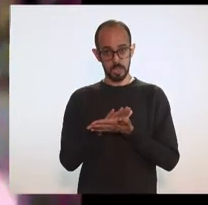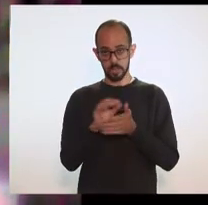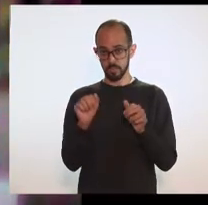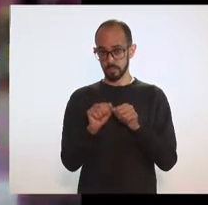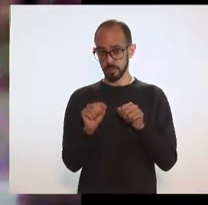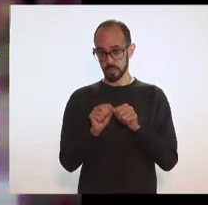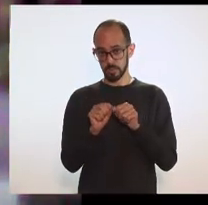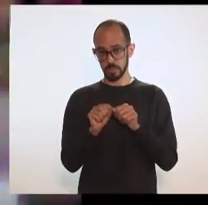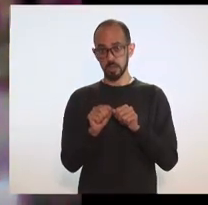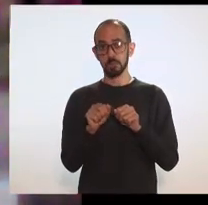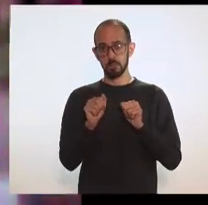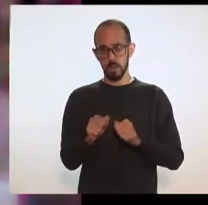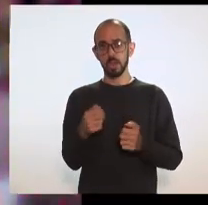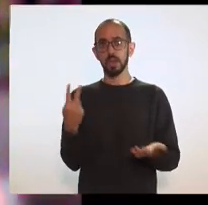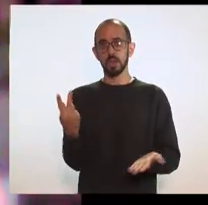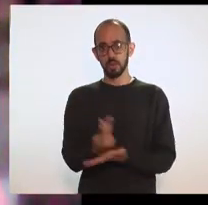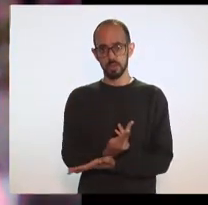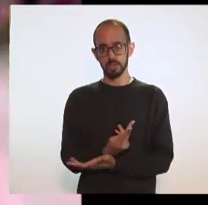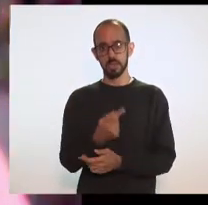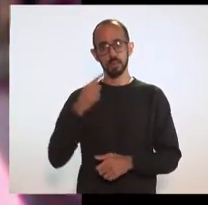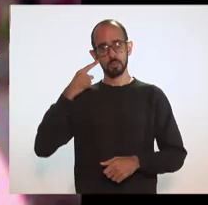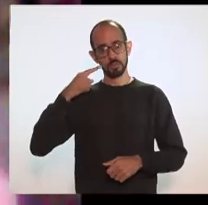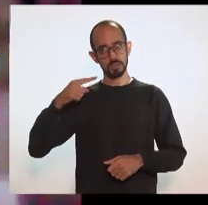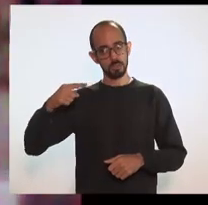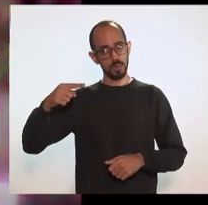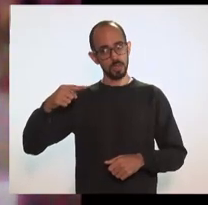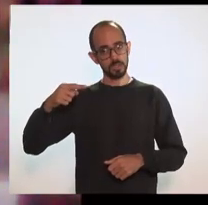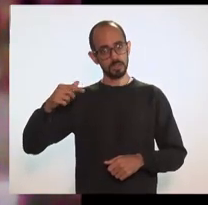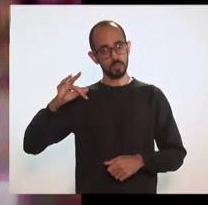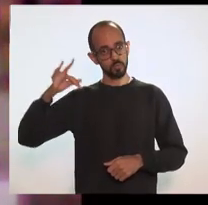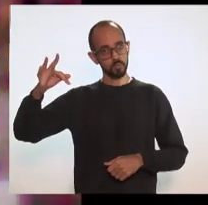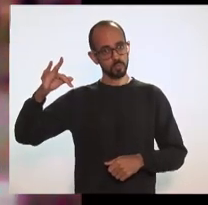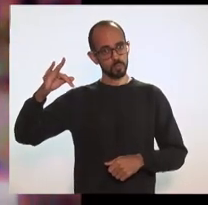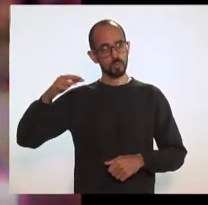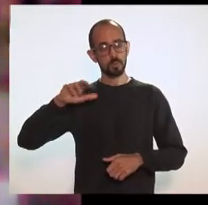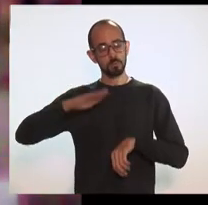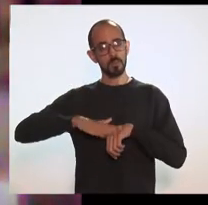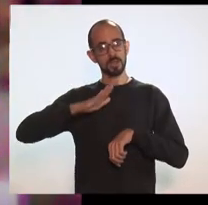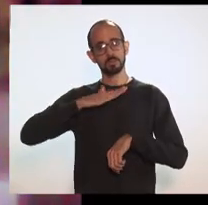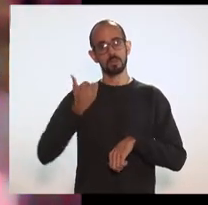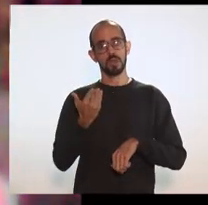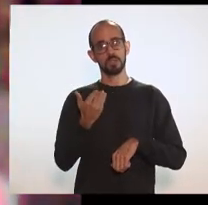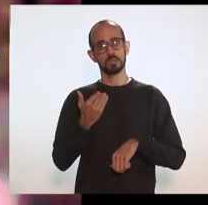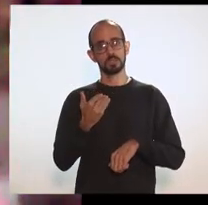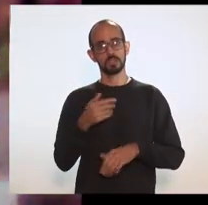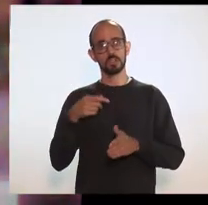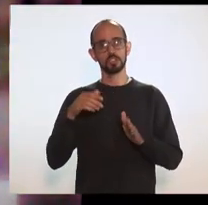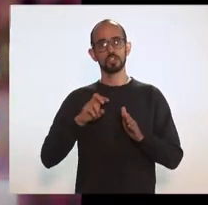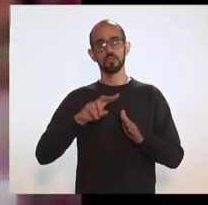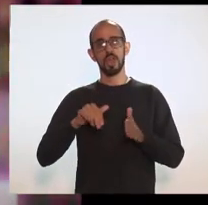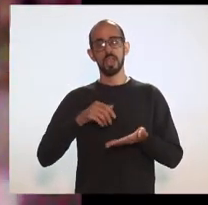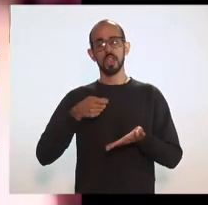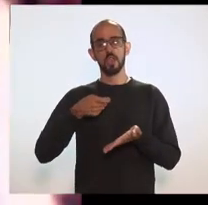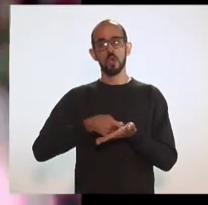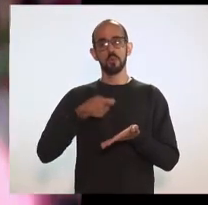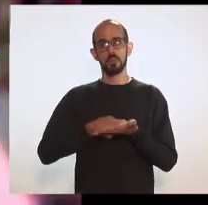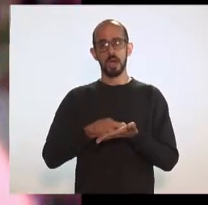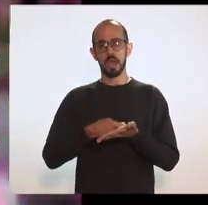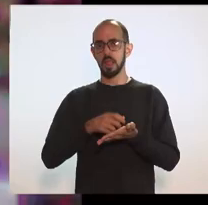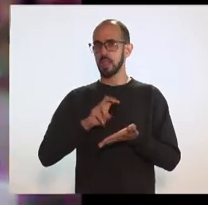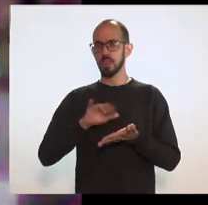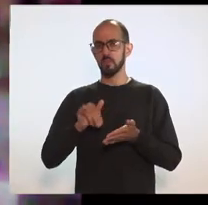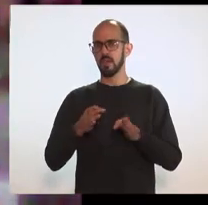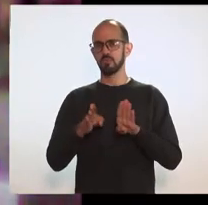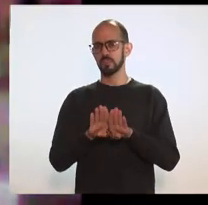poderemos assistir nas próximas semanas a muito mais nova que a gente cobre não é referência no hospital não é